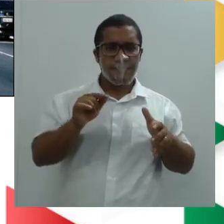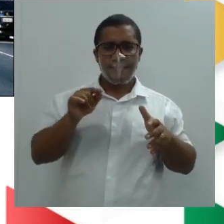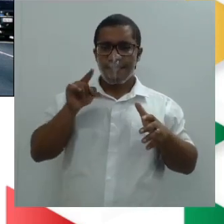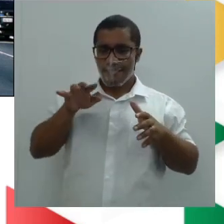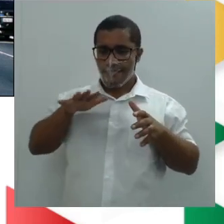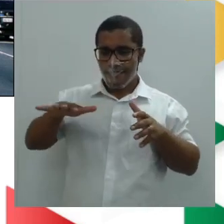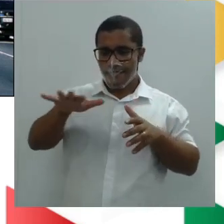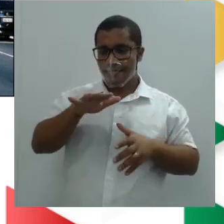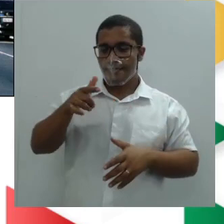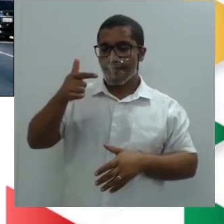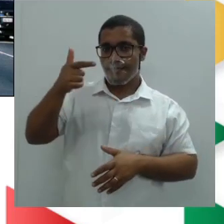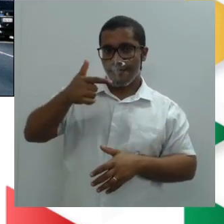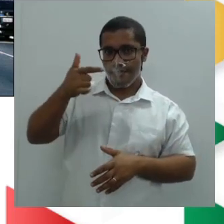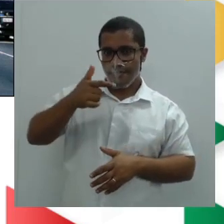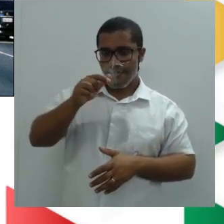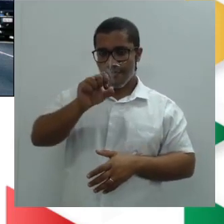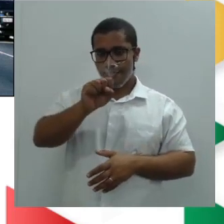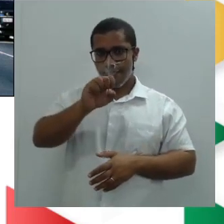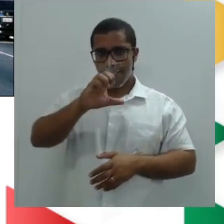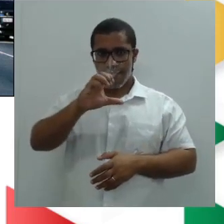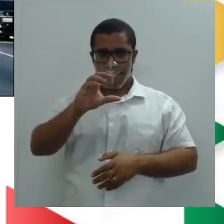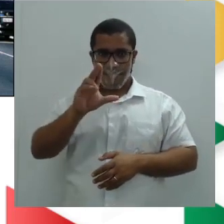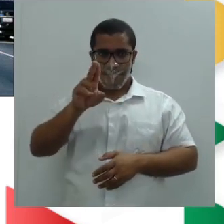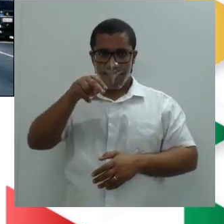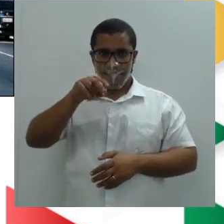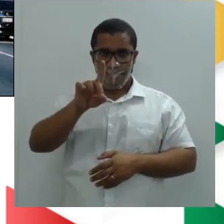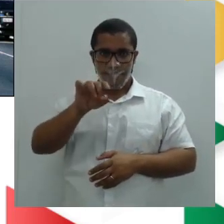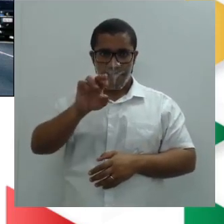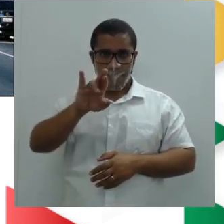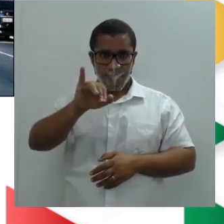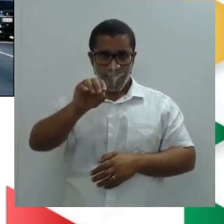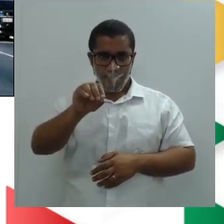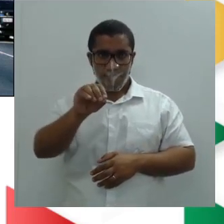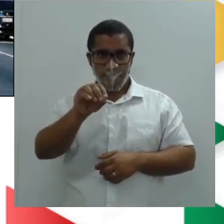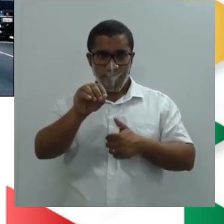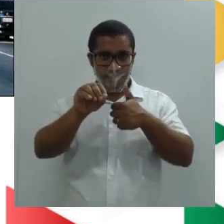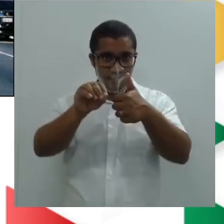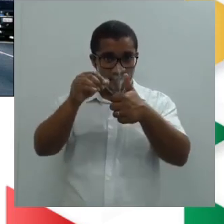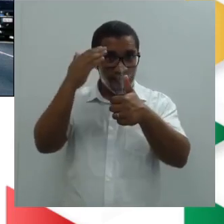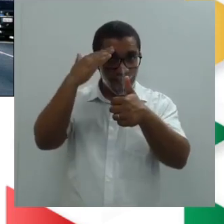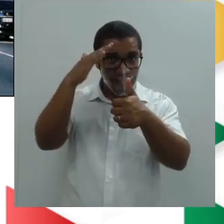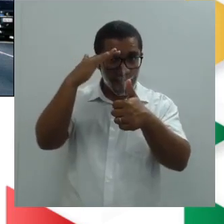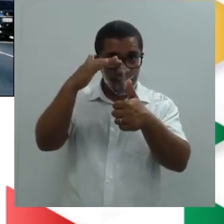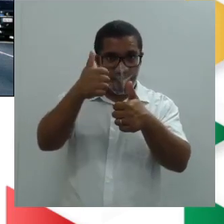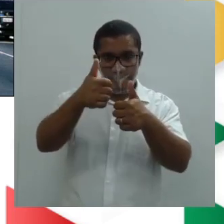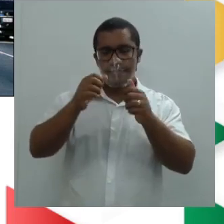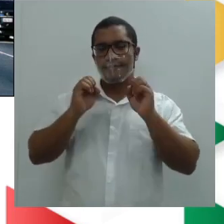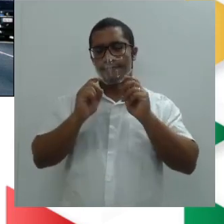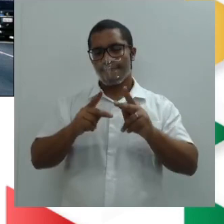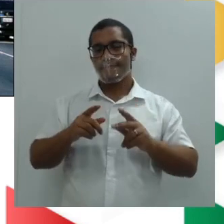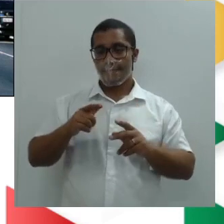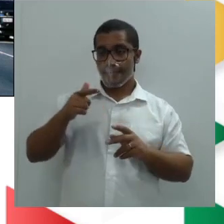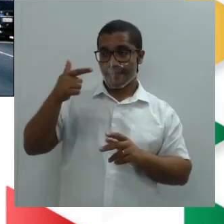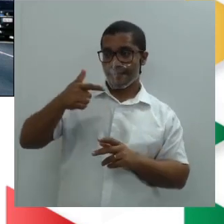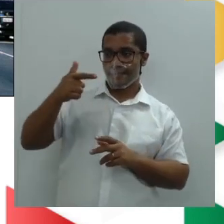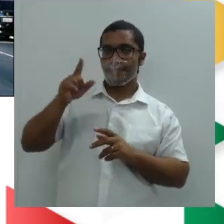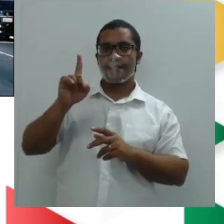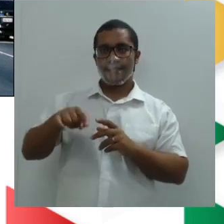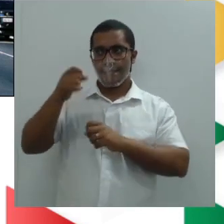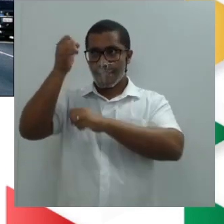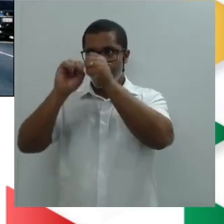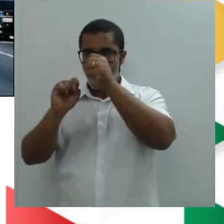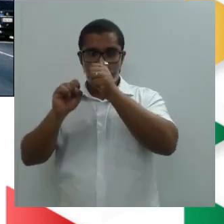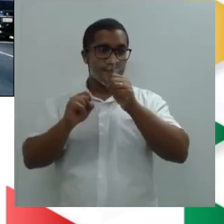setores secundário, ok? Entendido aí? Então, secundários, indústrias,